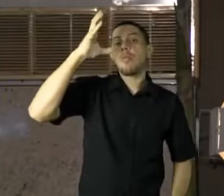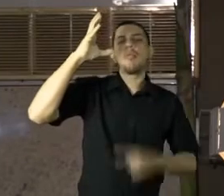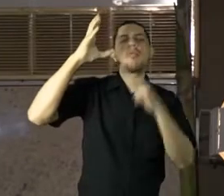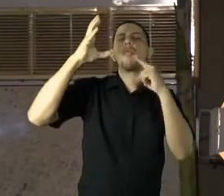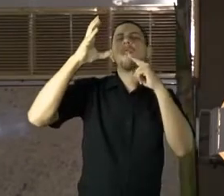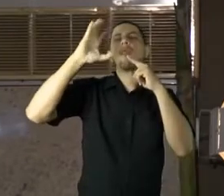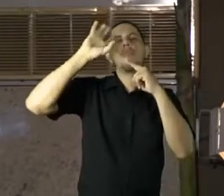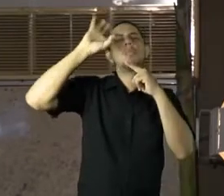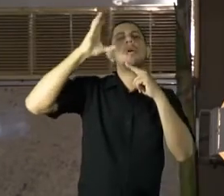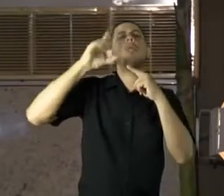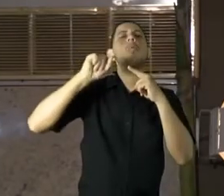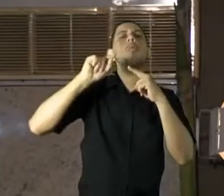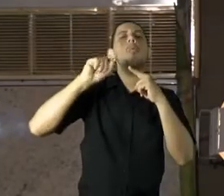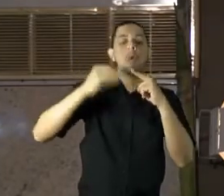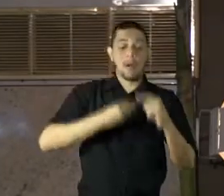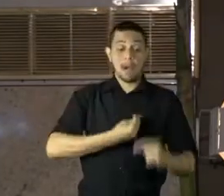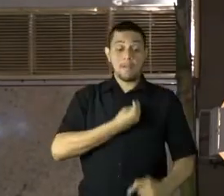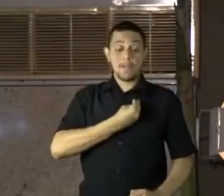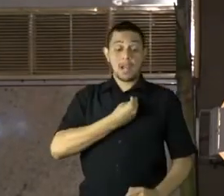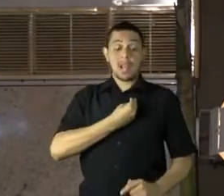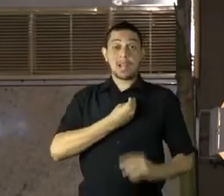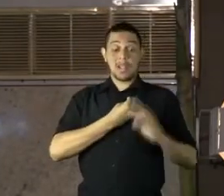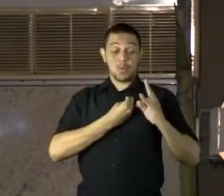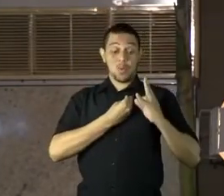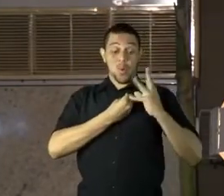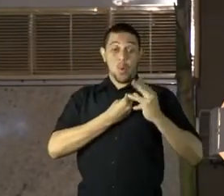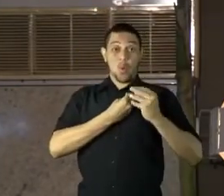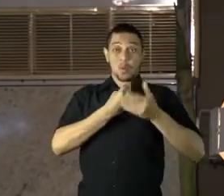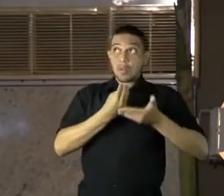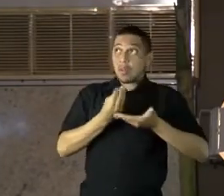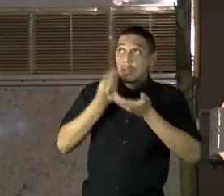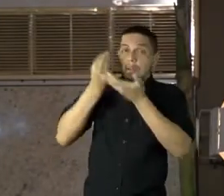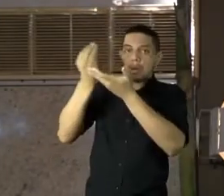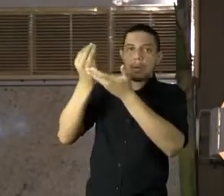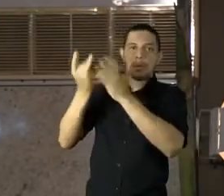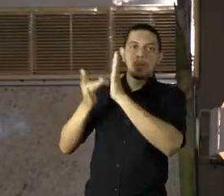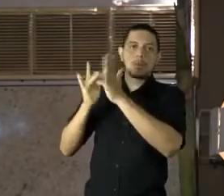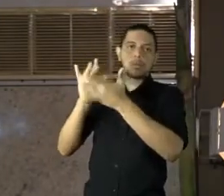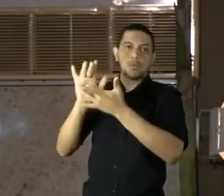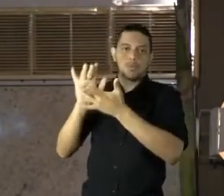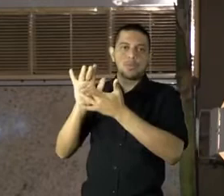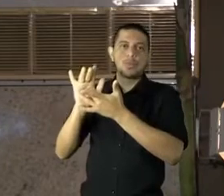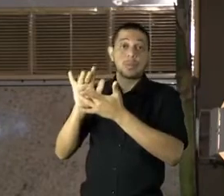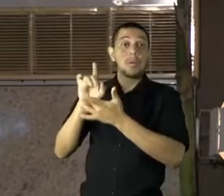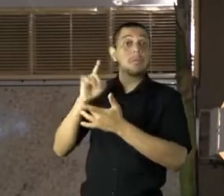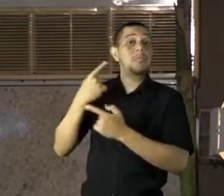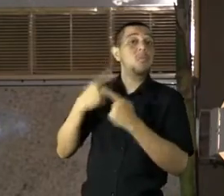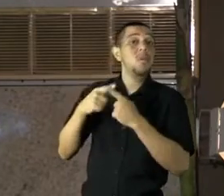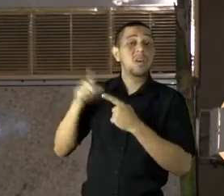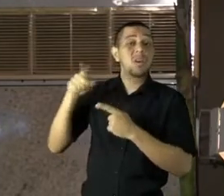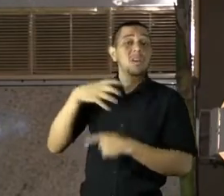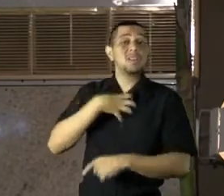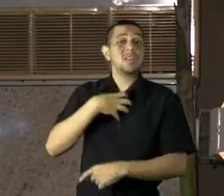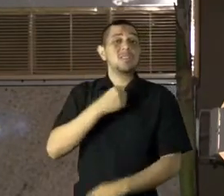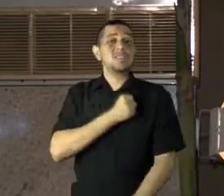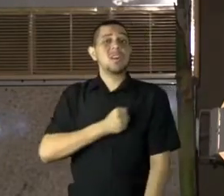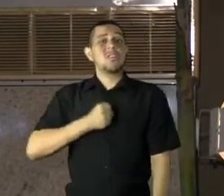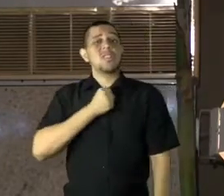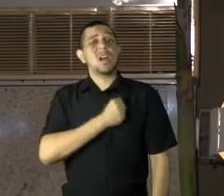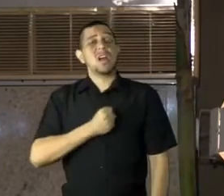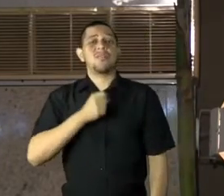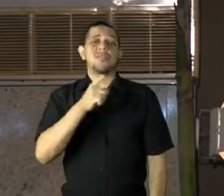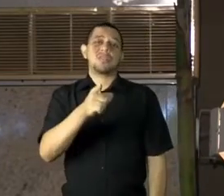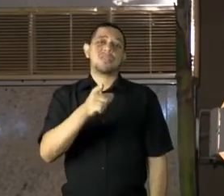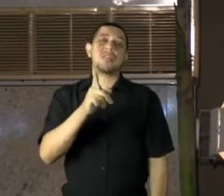de colocar a sua vida totalmente nas mãos de Jesus Cristo Ele tem saudade de você como um pai que deseja reunir